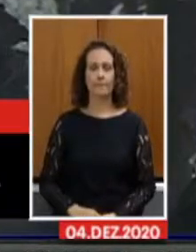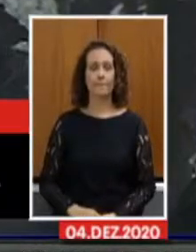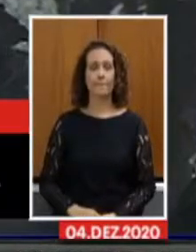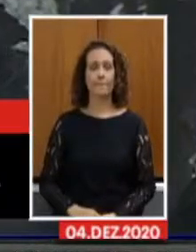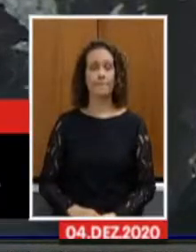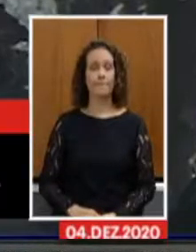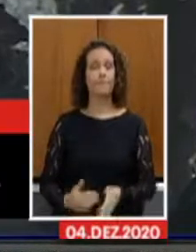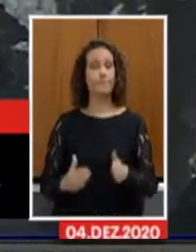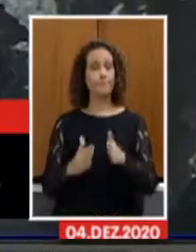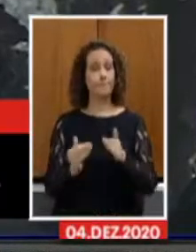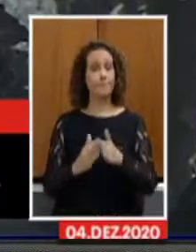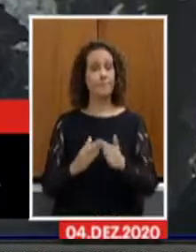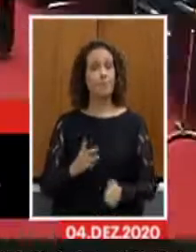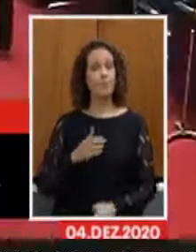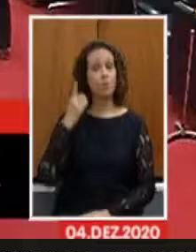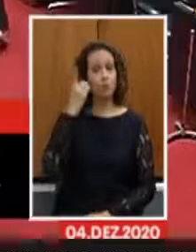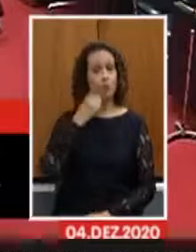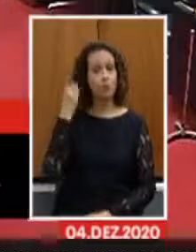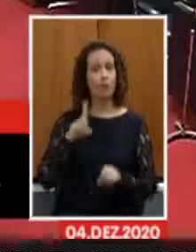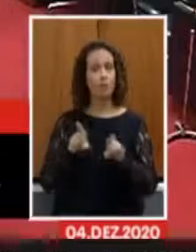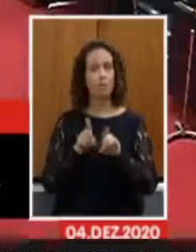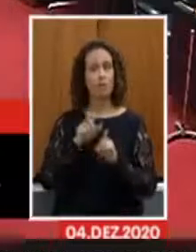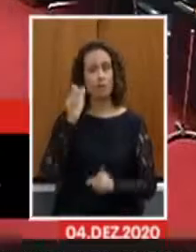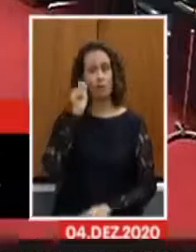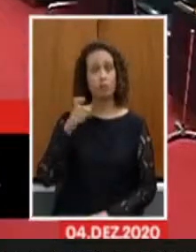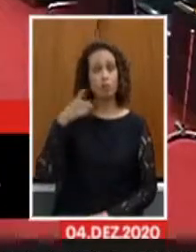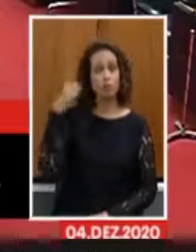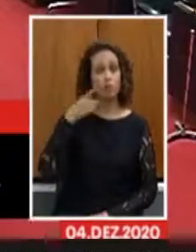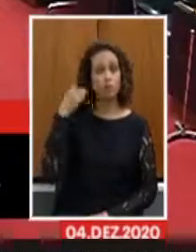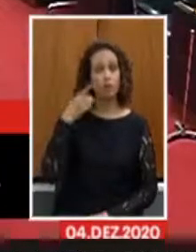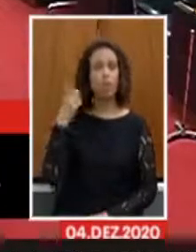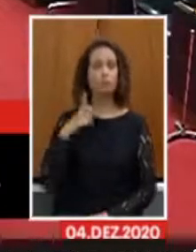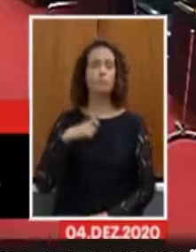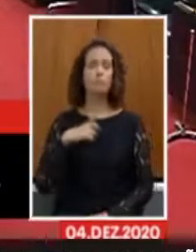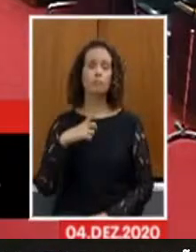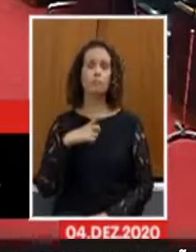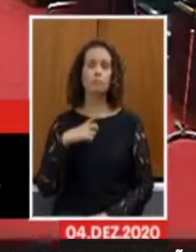Solicito às deputadas e os deputados que mantenham votando. Nós temos um número